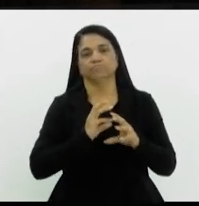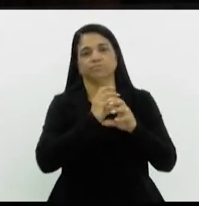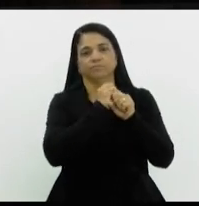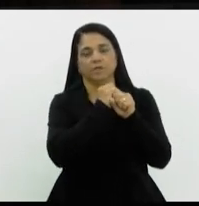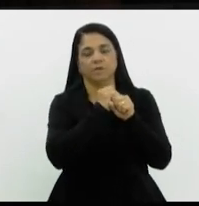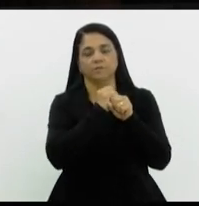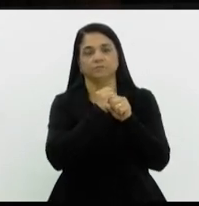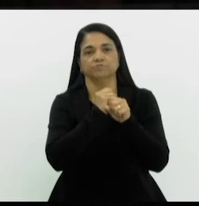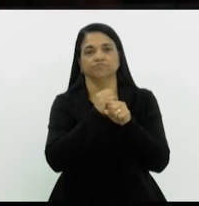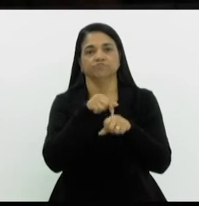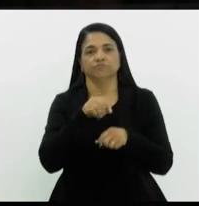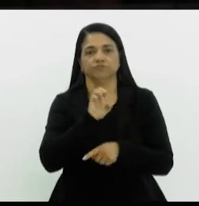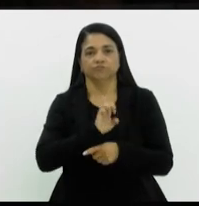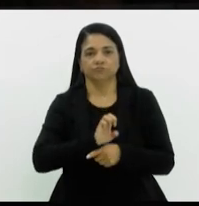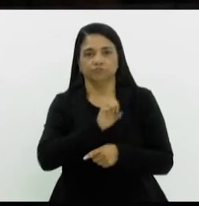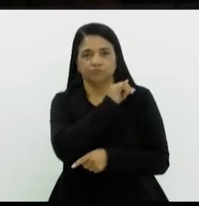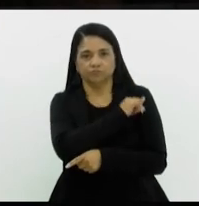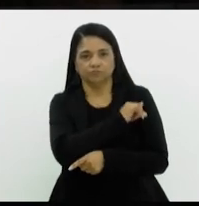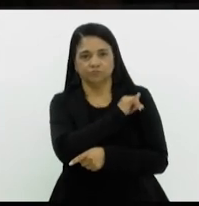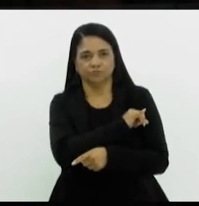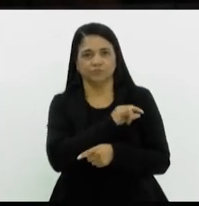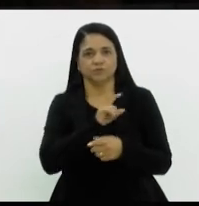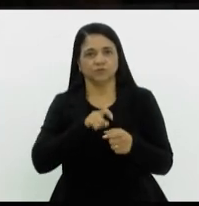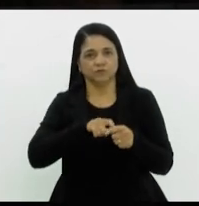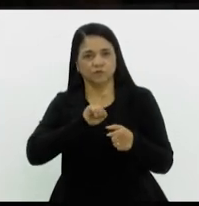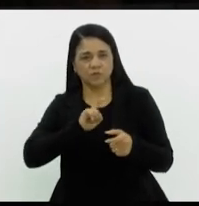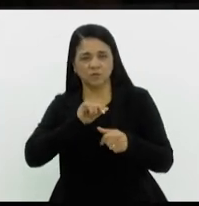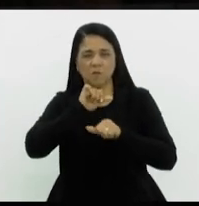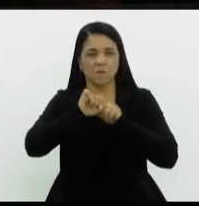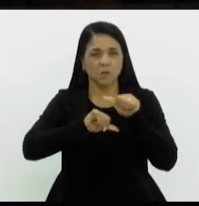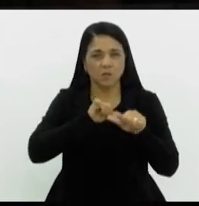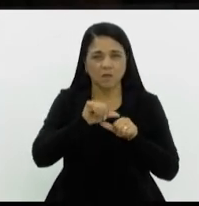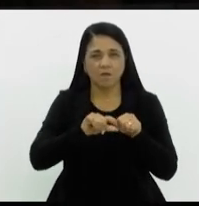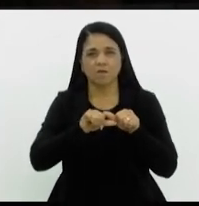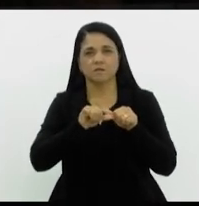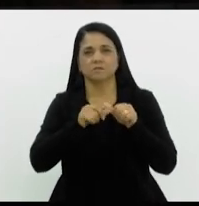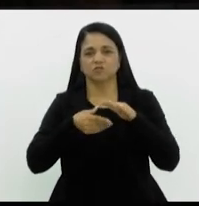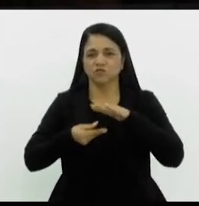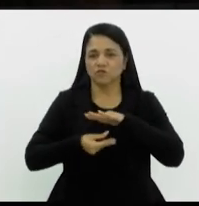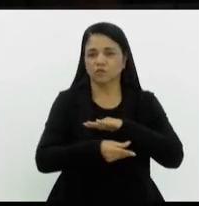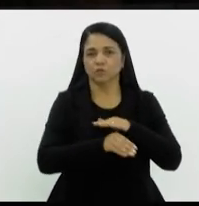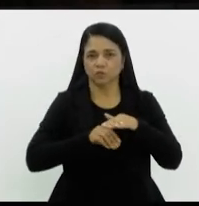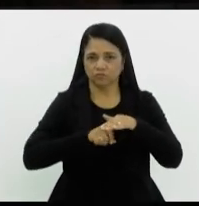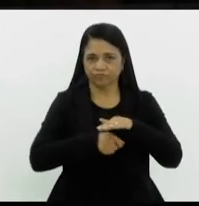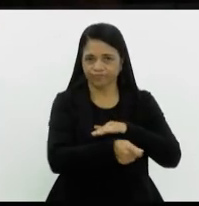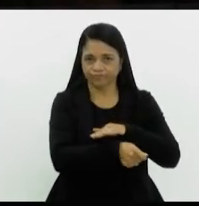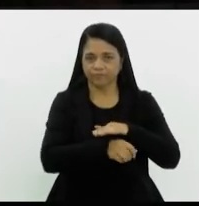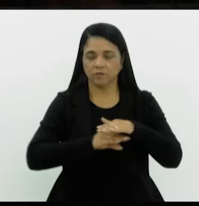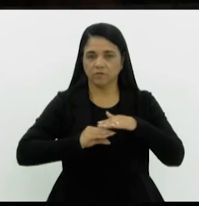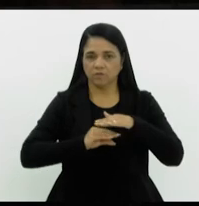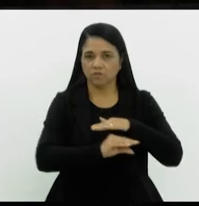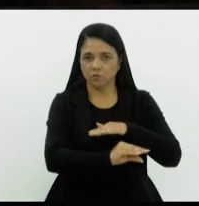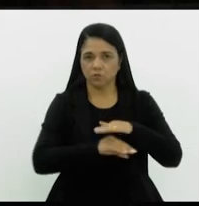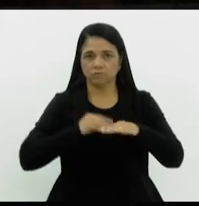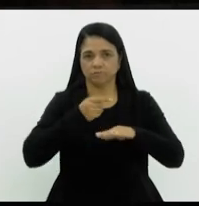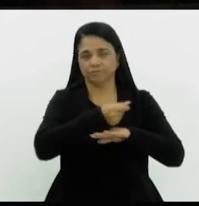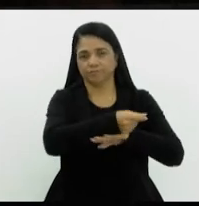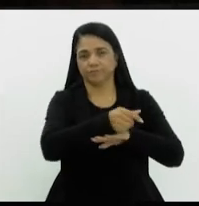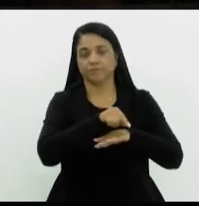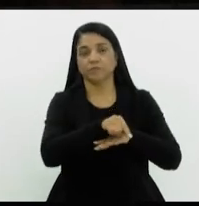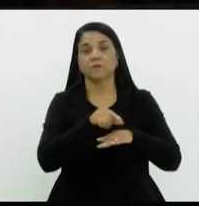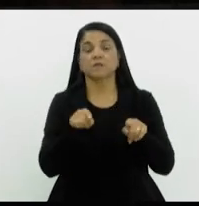Estado do Rio de Janeiro. Desvinculações, alterações, enfim. Entre eles, o Fundo Estadual